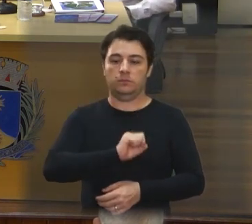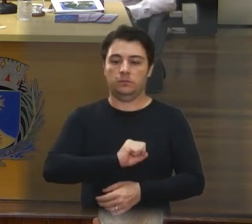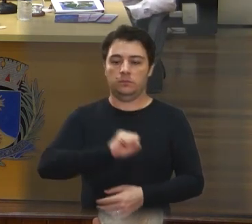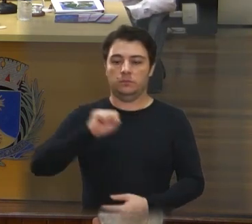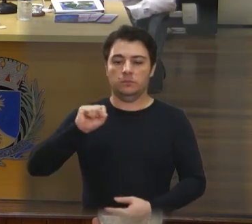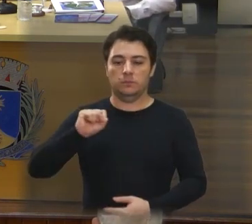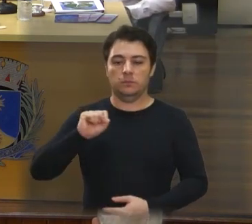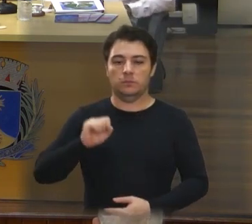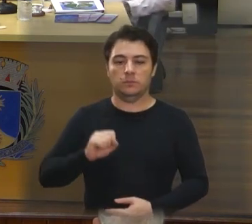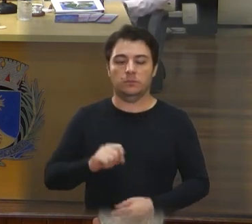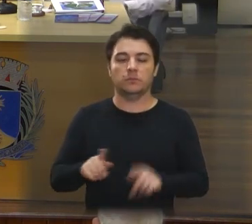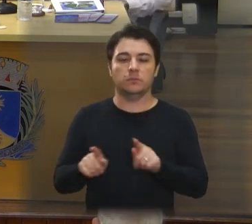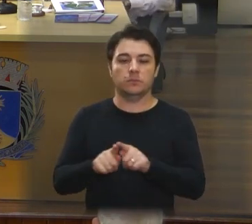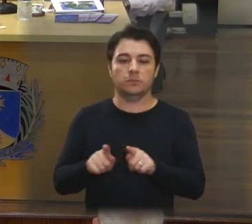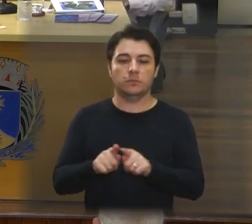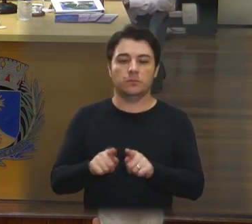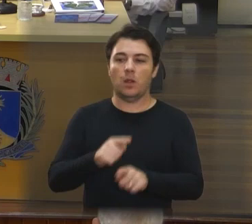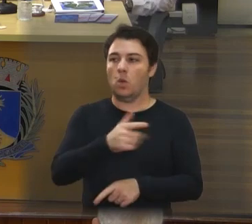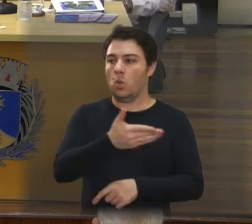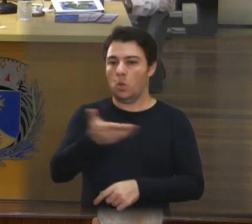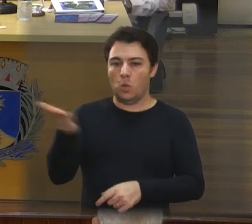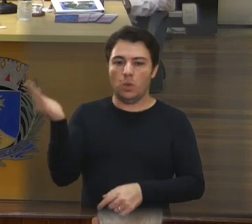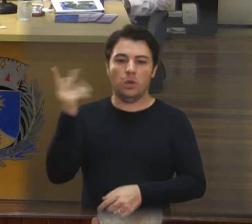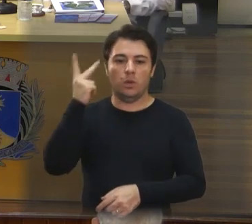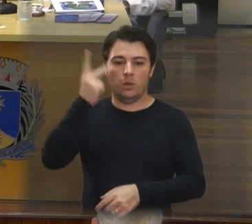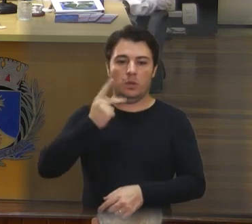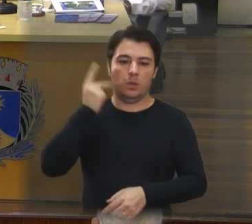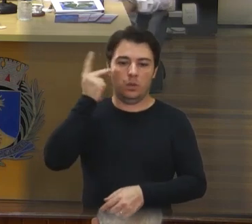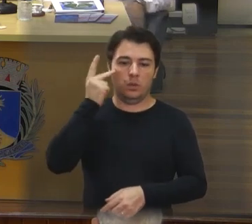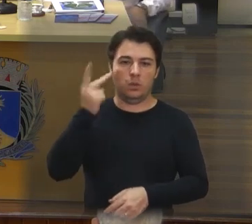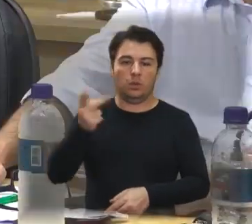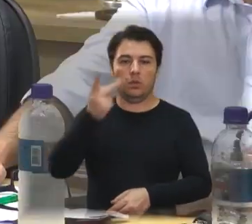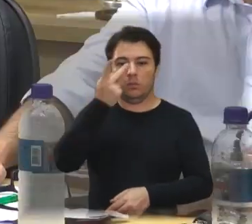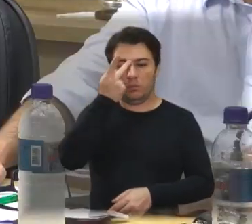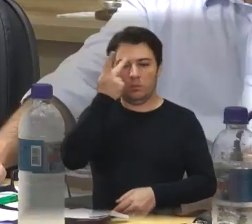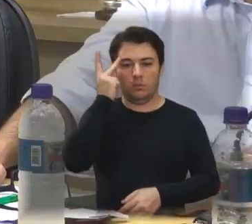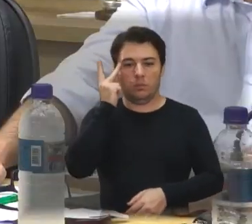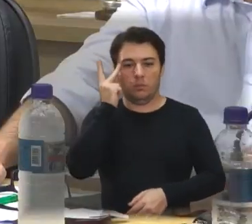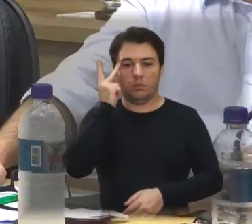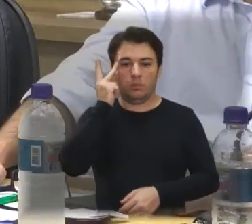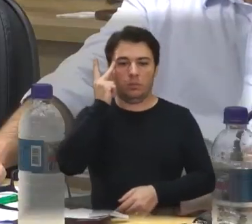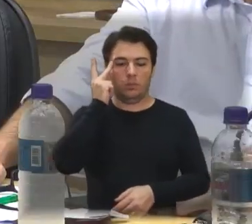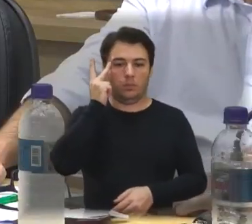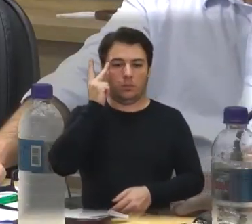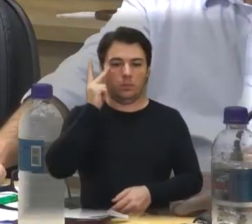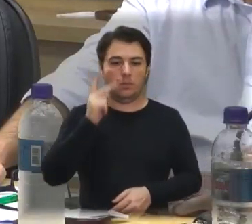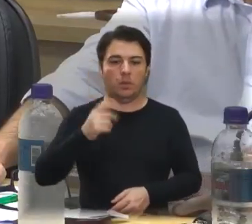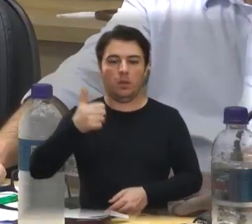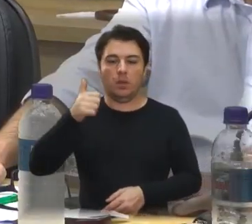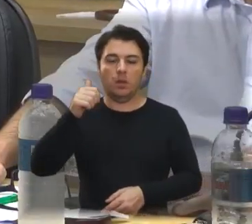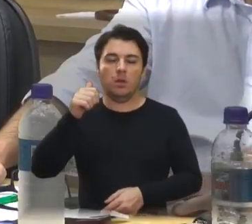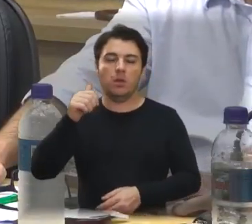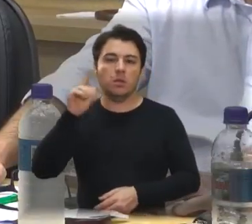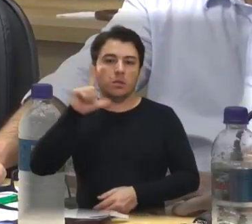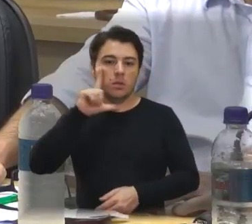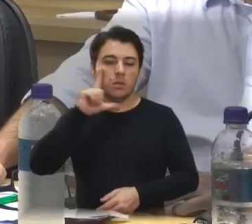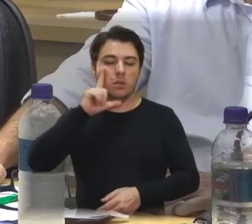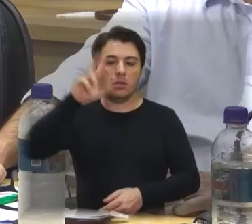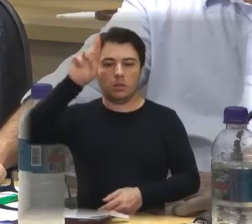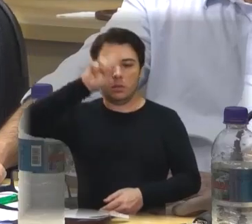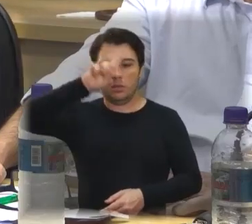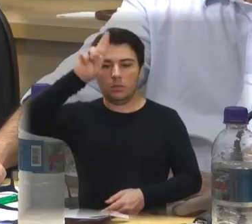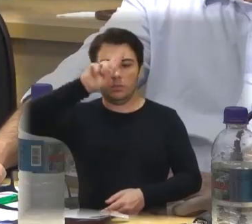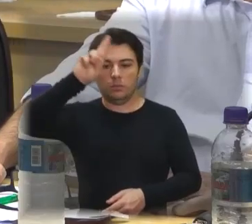Santana a presença dos outros vereadores Oi José Carlos porsani primeiro-secretário Lucas Greco